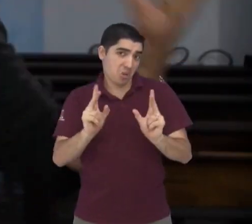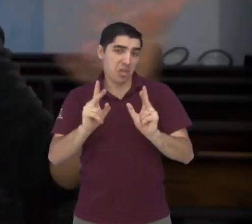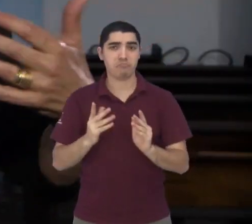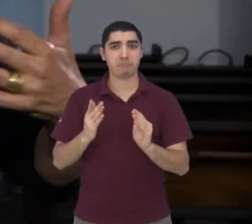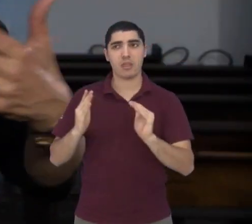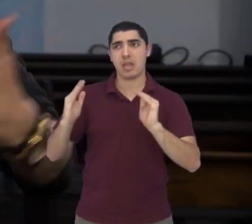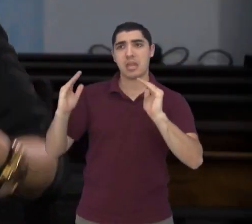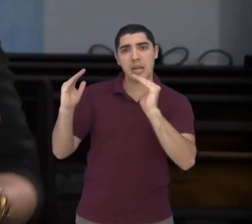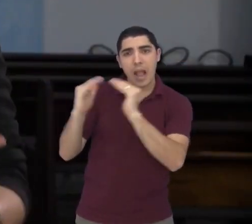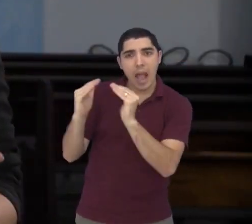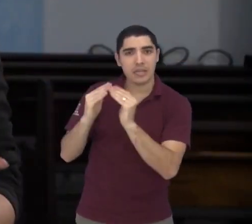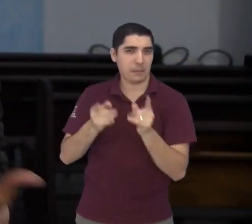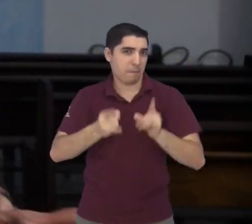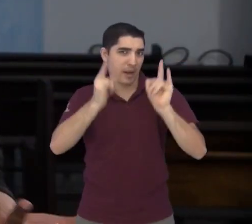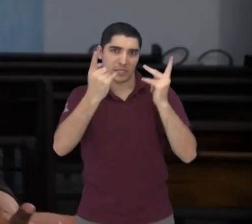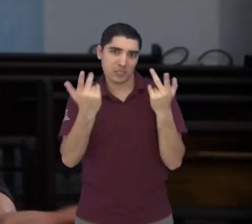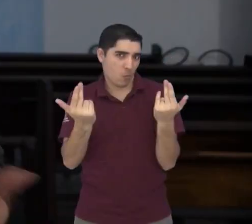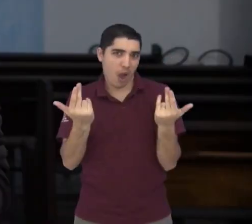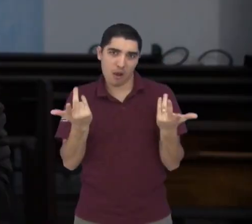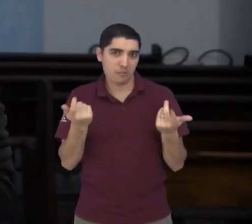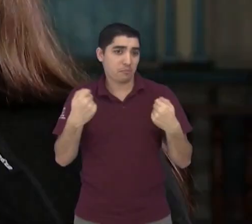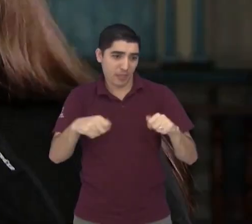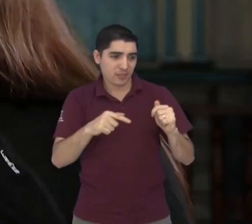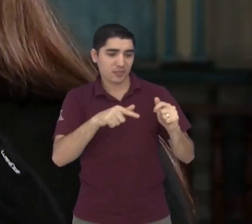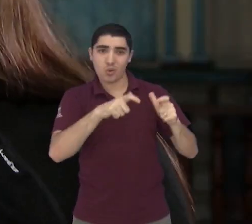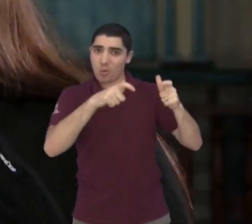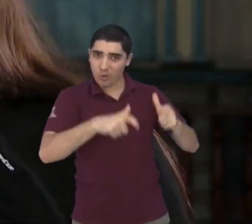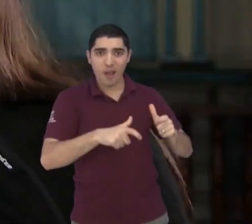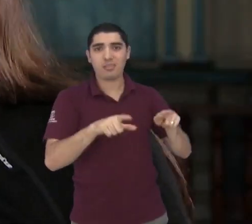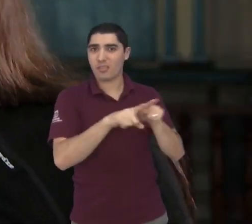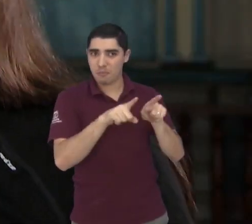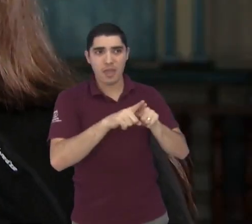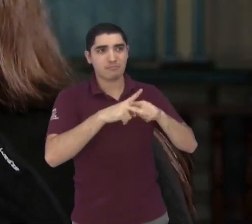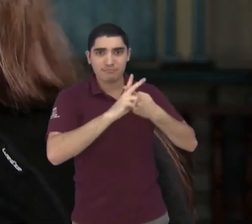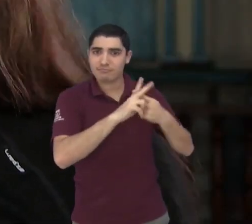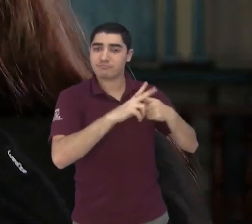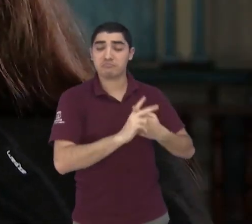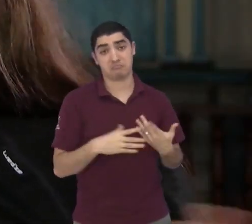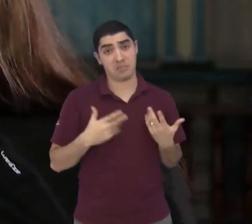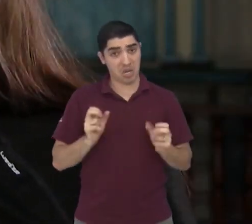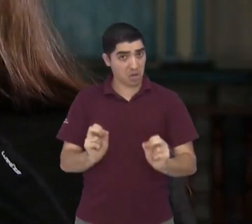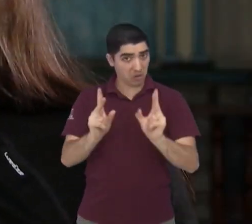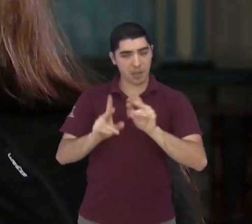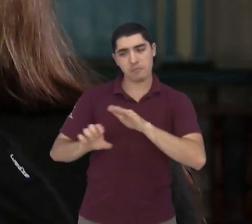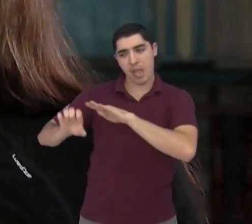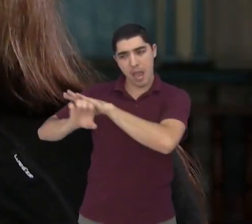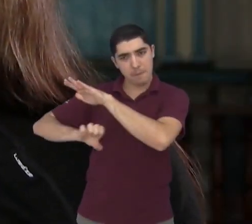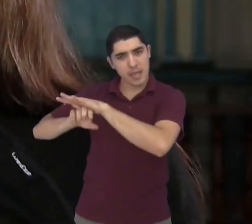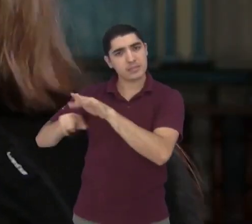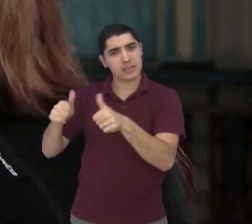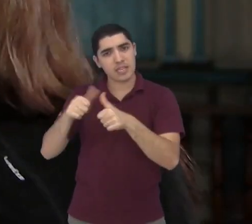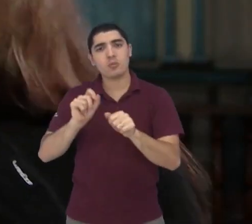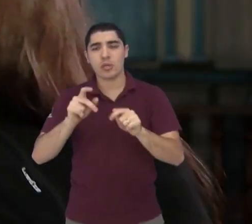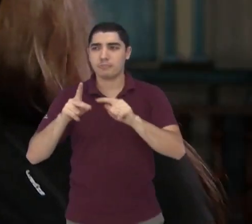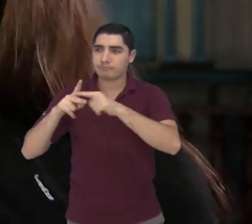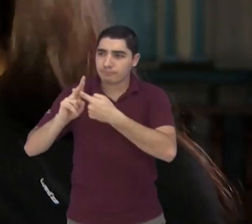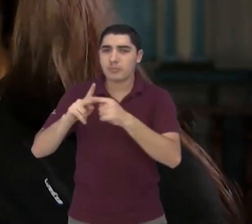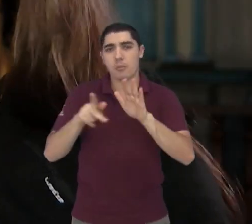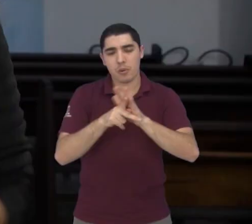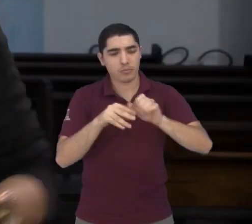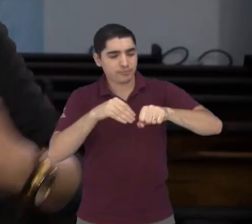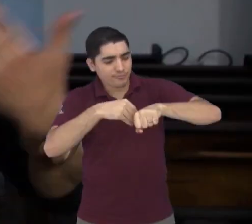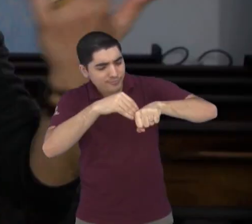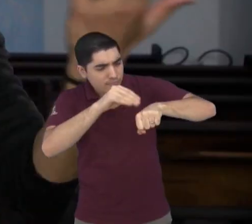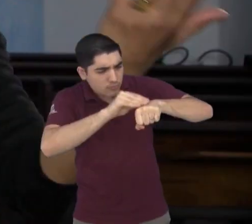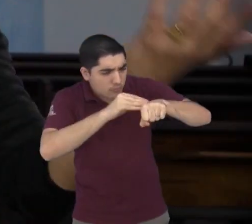qualquer casa, o patrimônio também precisa. A empresa fazendo os trabalhos de restauro, né, que as trincas